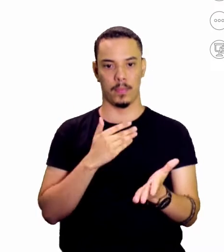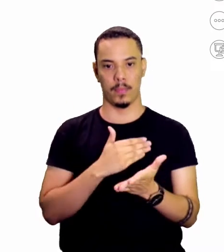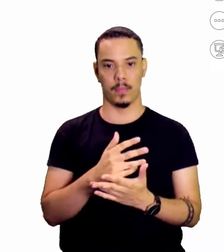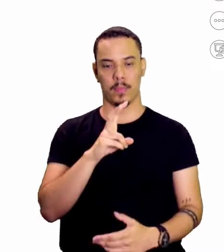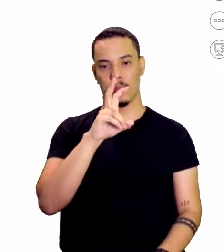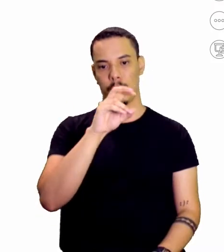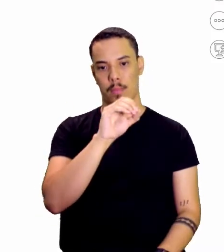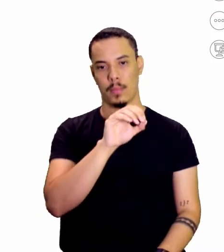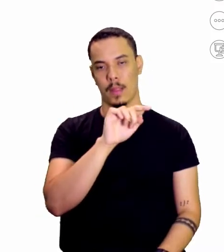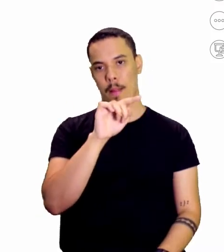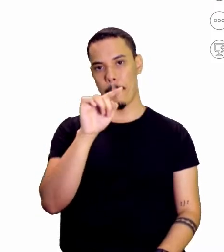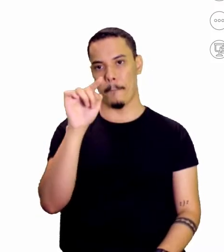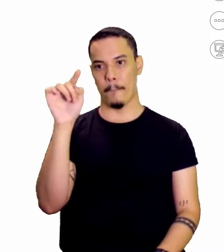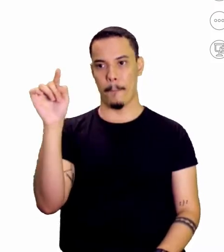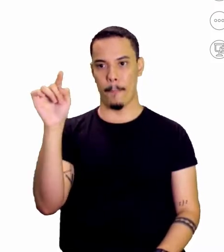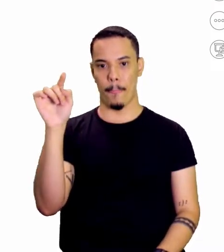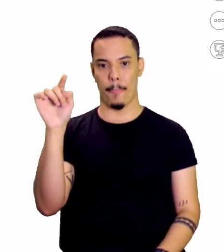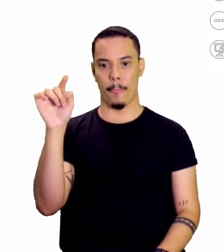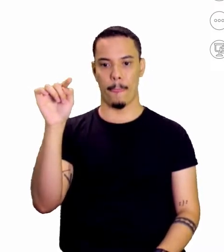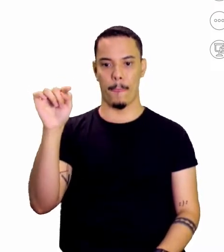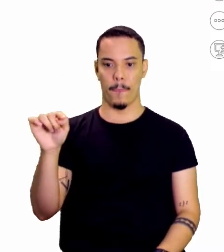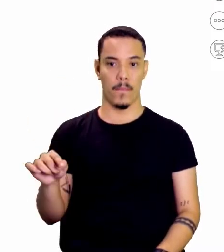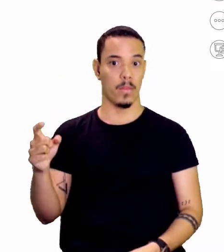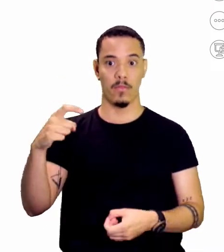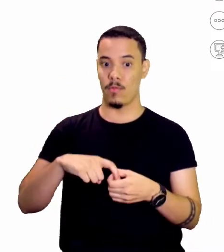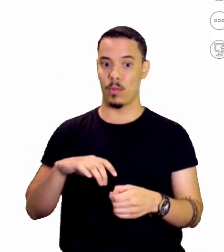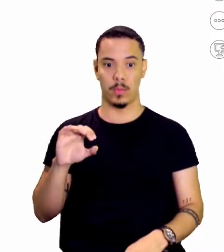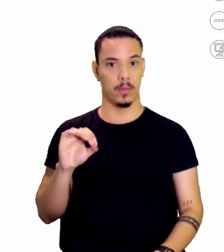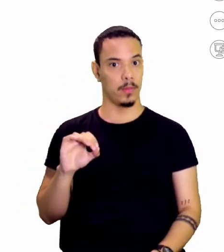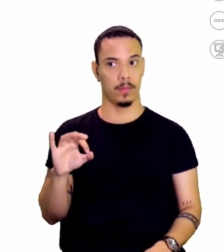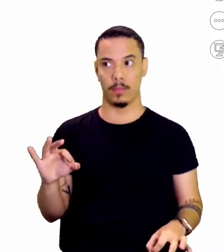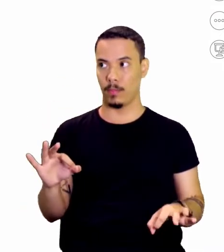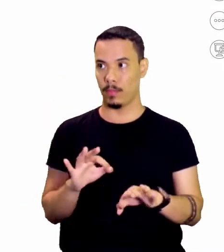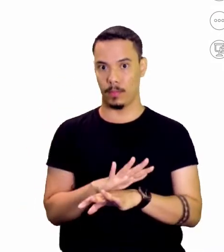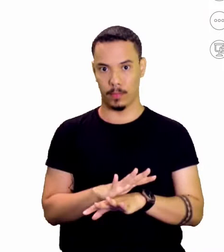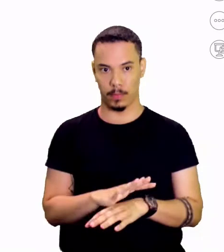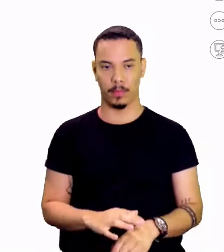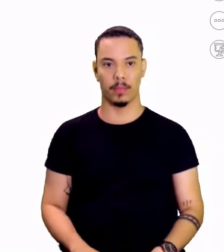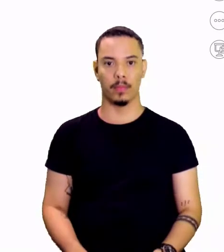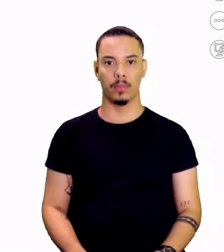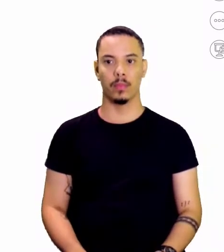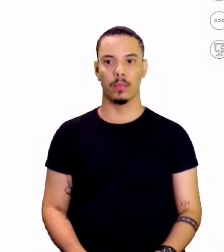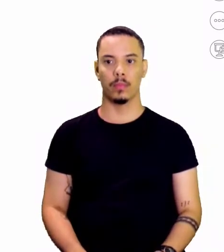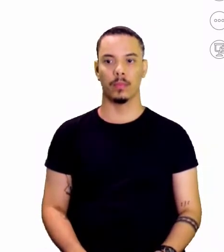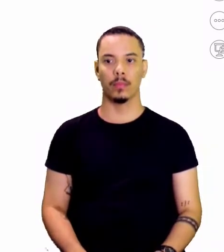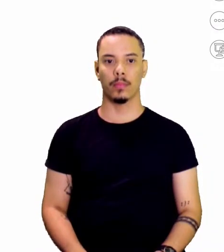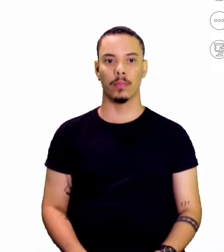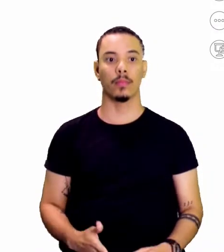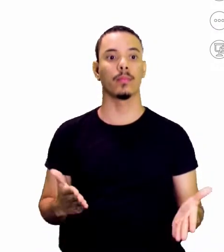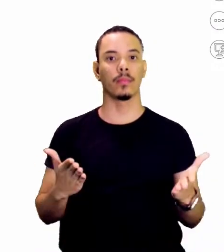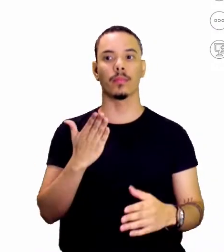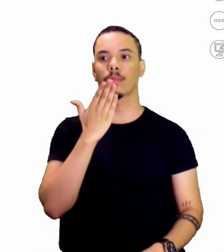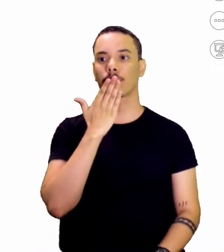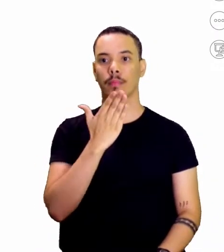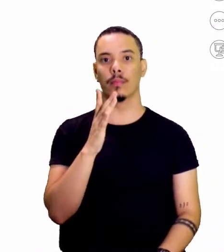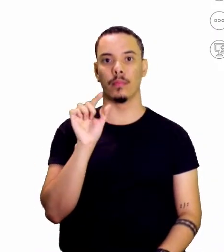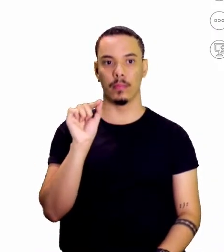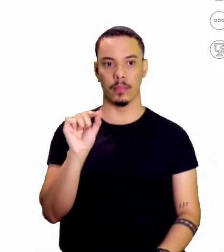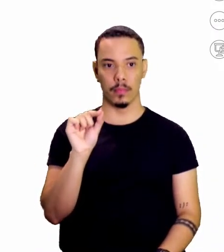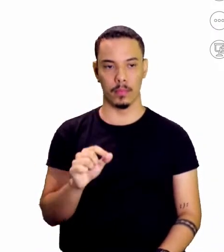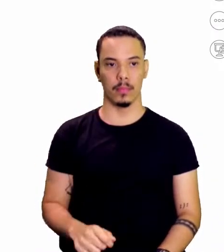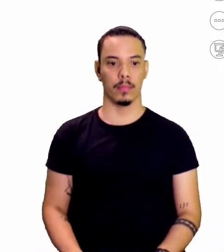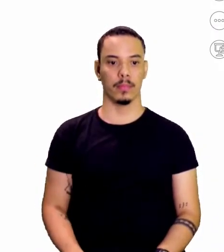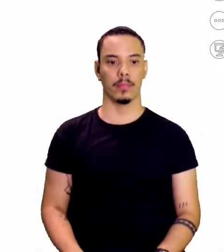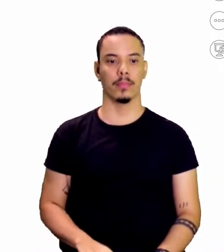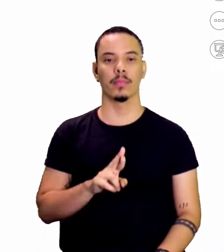50 foi e retornou até o zero aqui Ok vamos ver o que ele tá pedindo aqui olha só